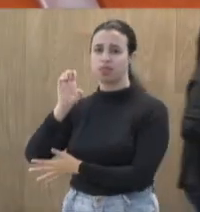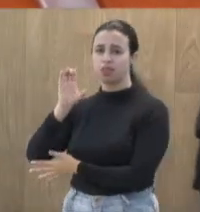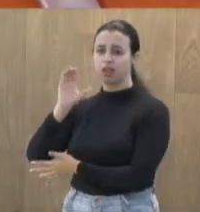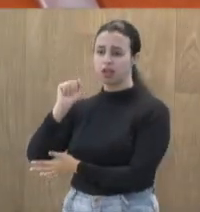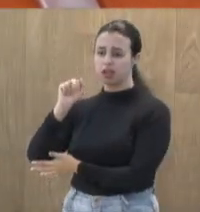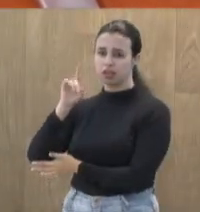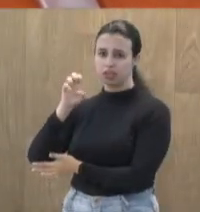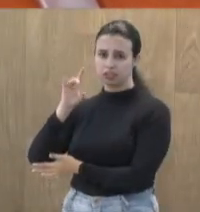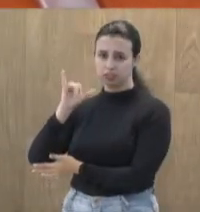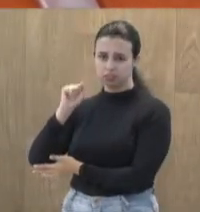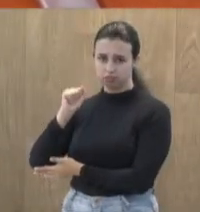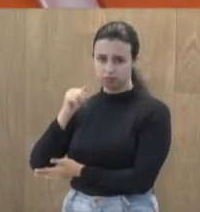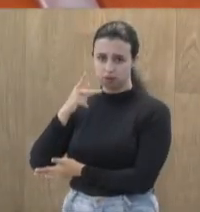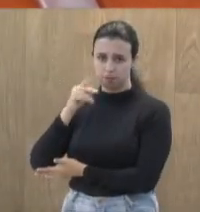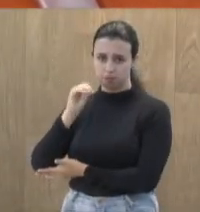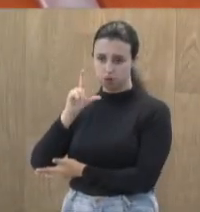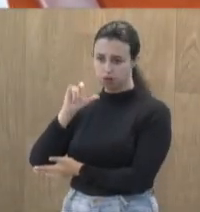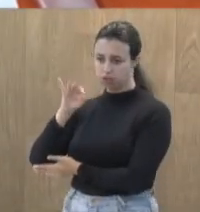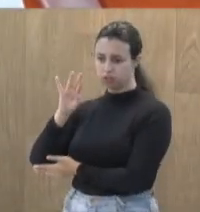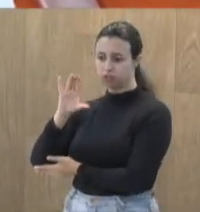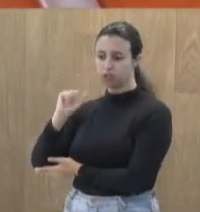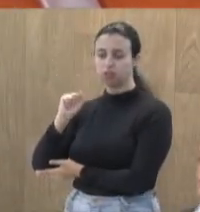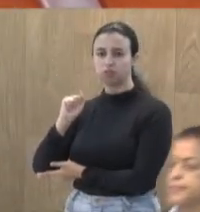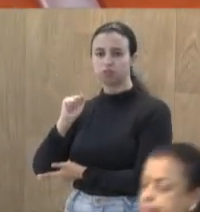exportando em termos de política